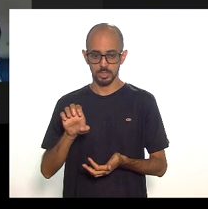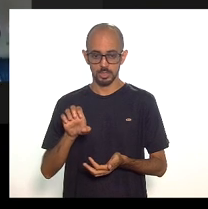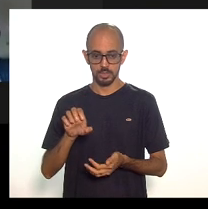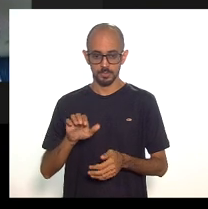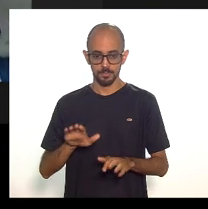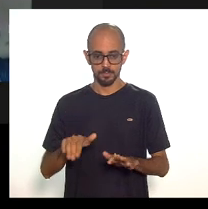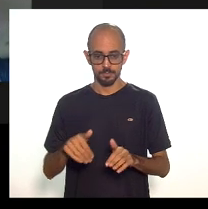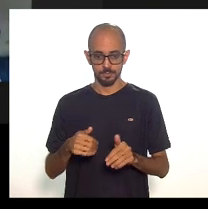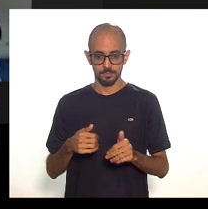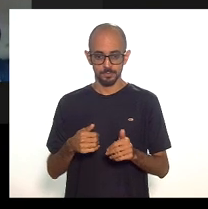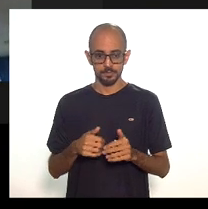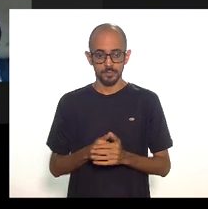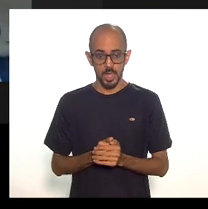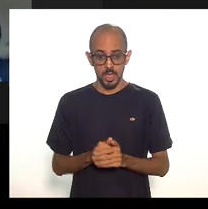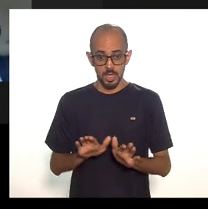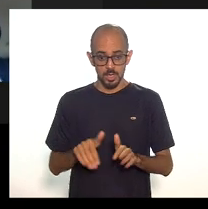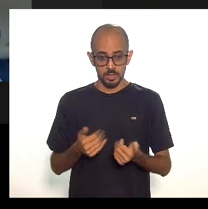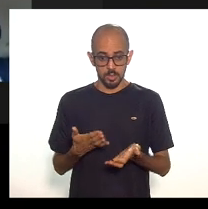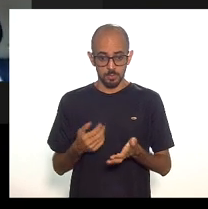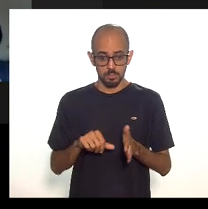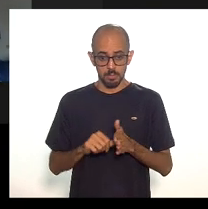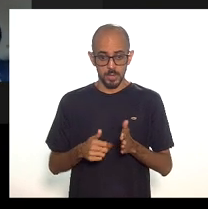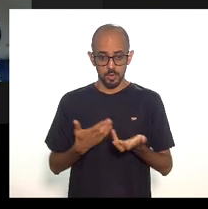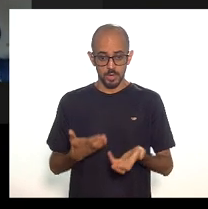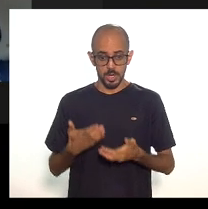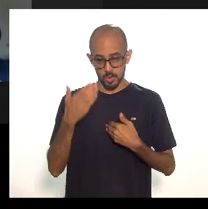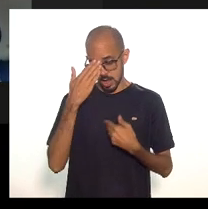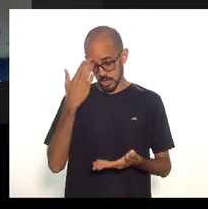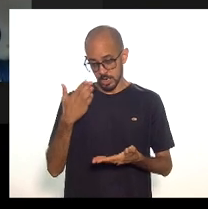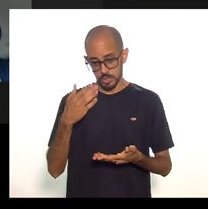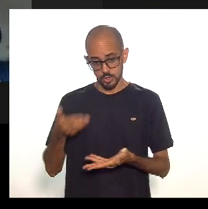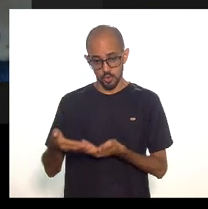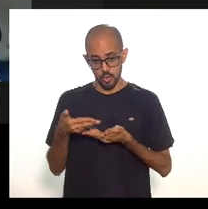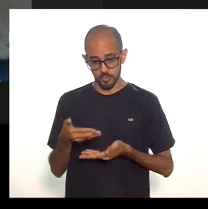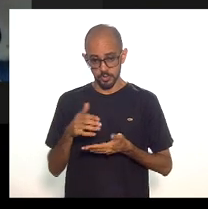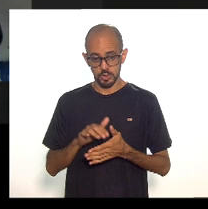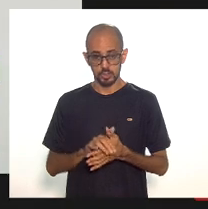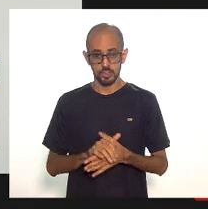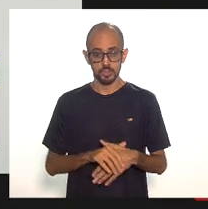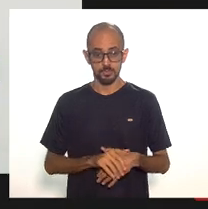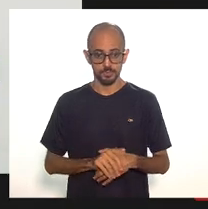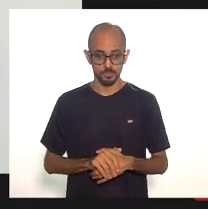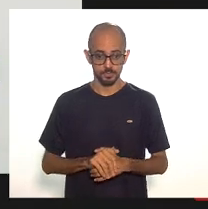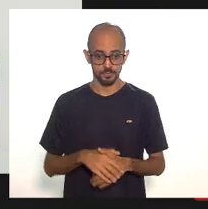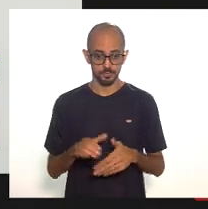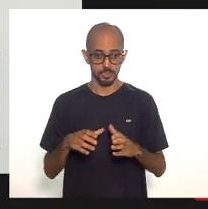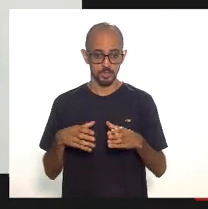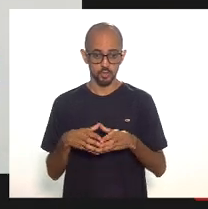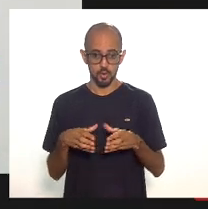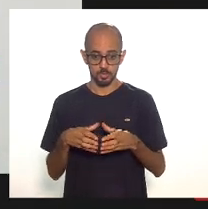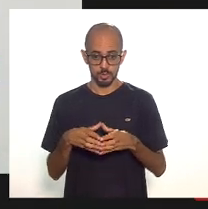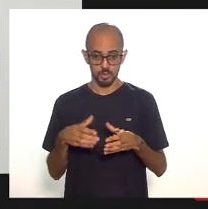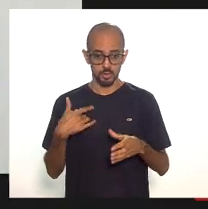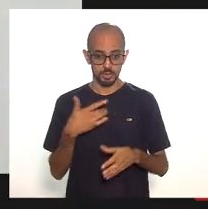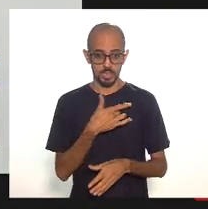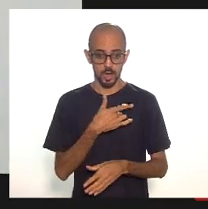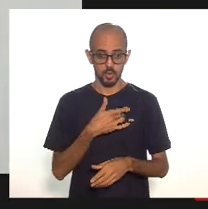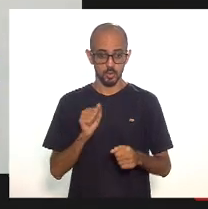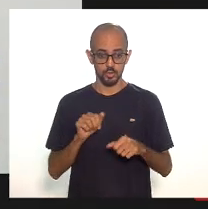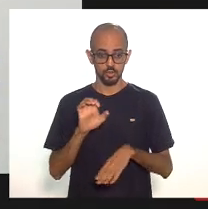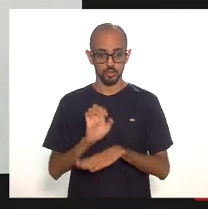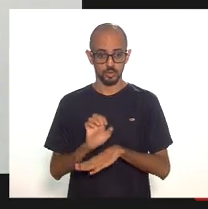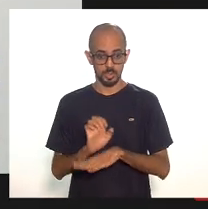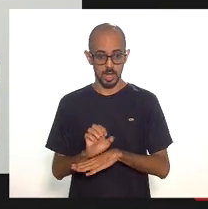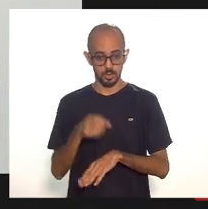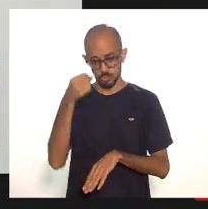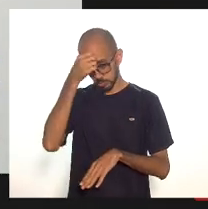pergunta. Primeiramente, gostaria de agradecer o convite das comissões de saúde do Estado e do município. Quero